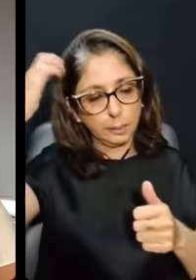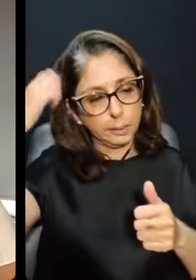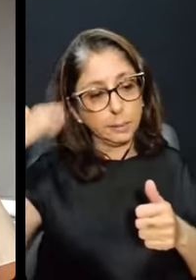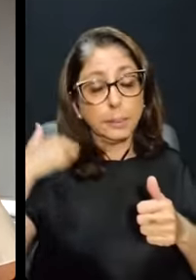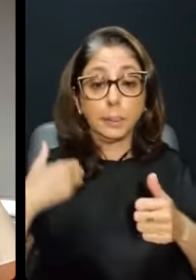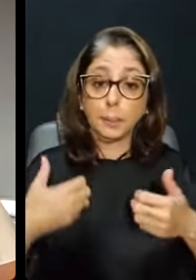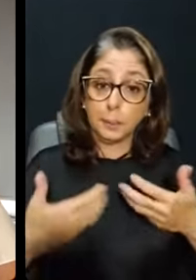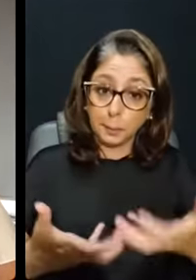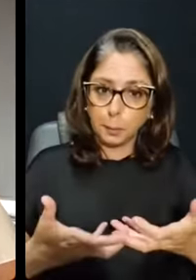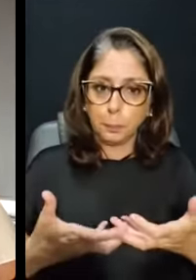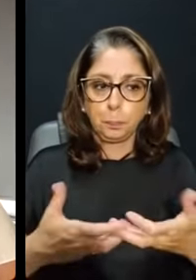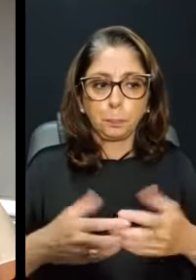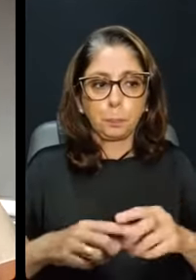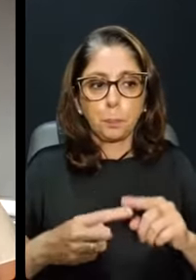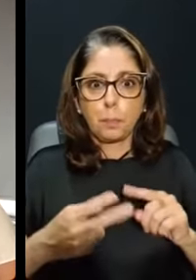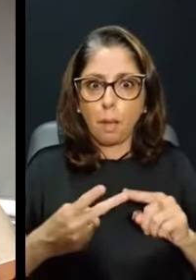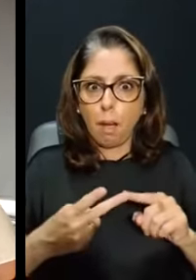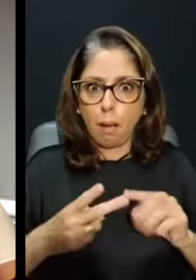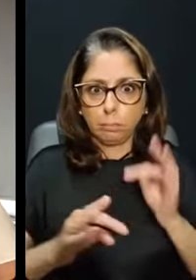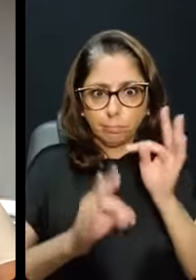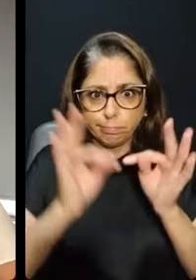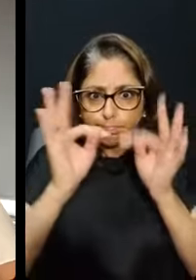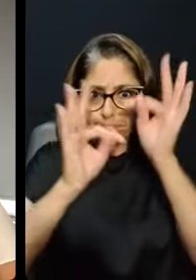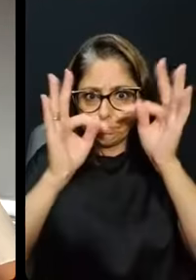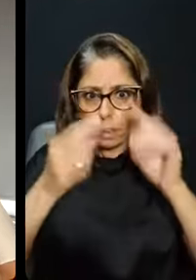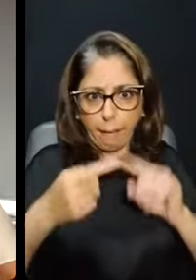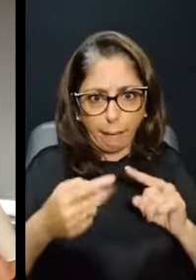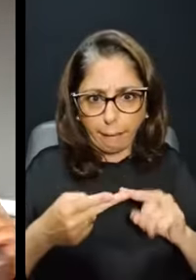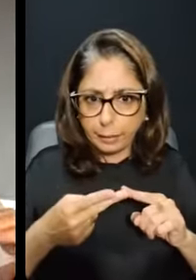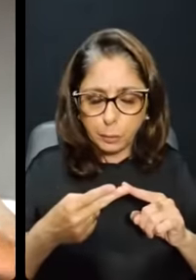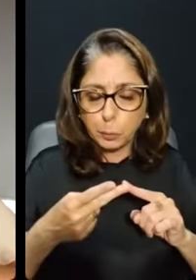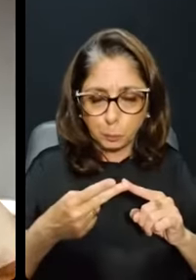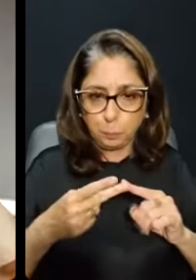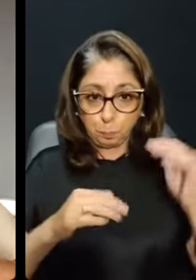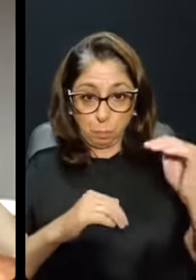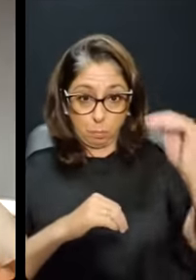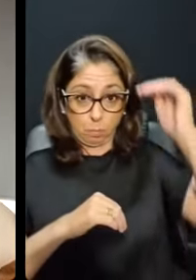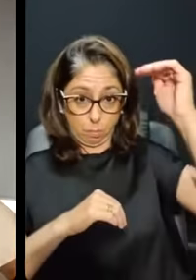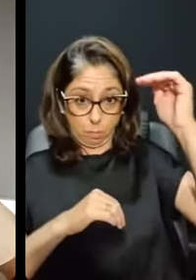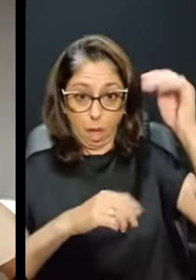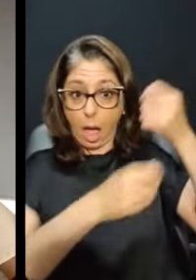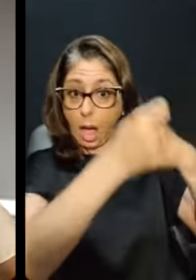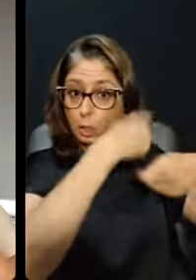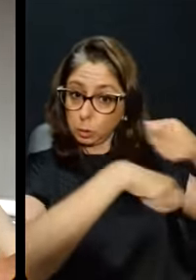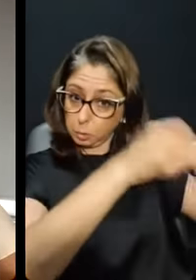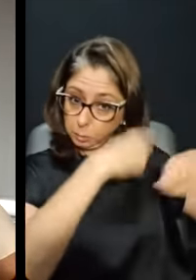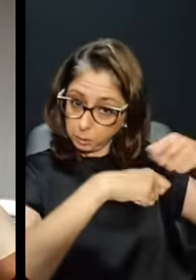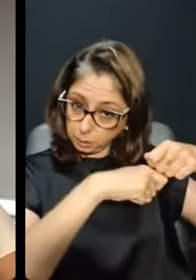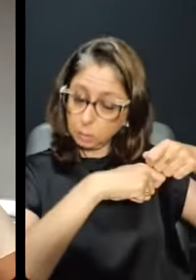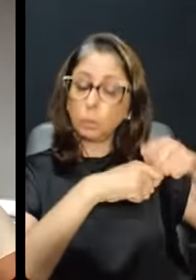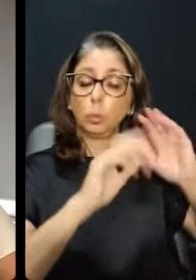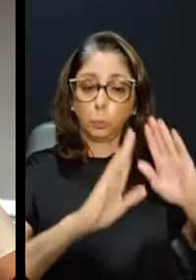técnica, então a gente levou isso tanto para baixo quanto para cima, né? Falando em hierarquia